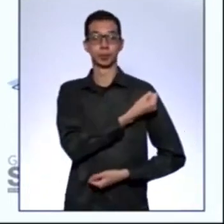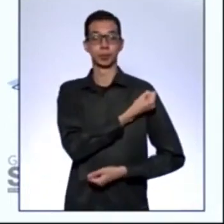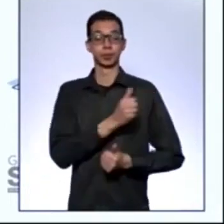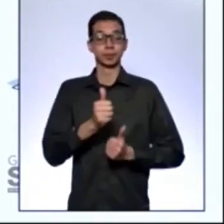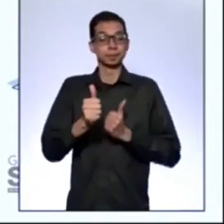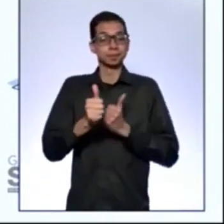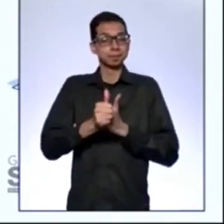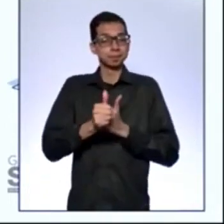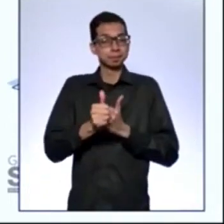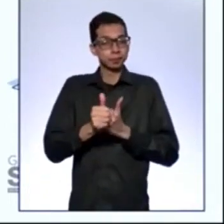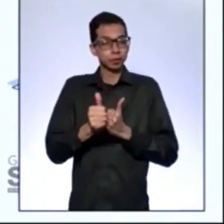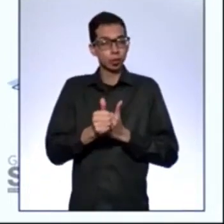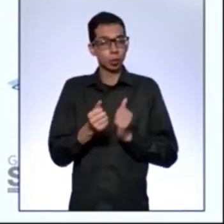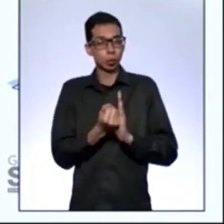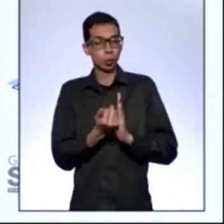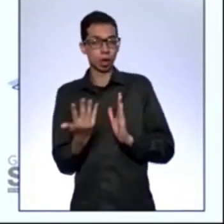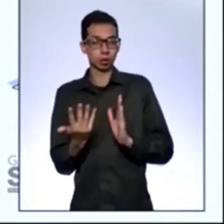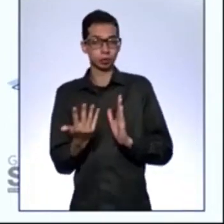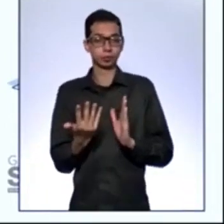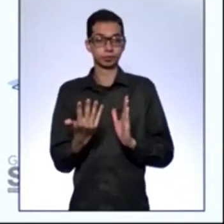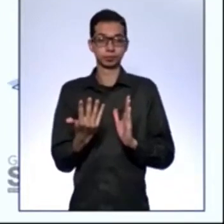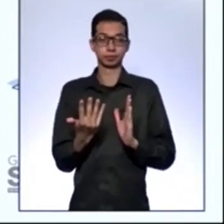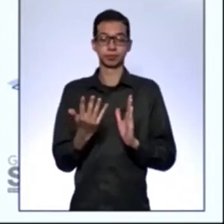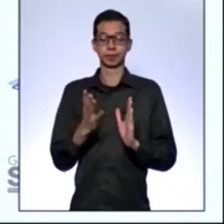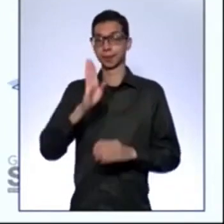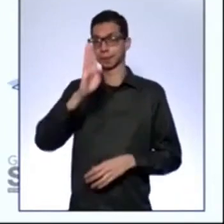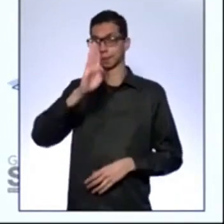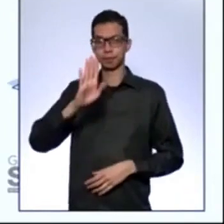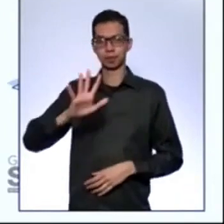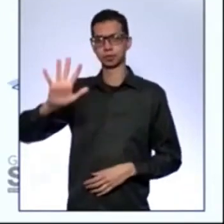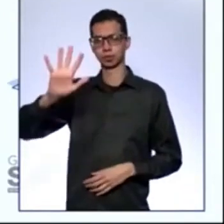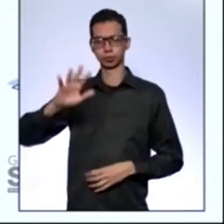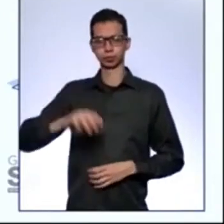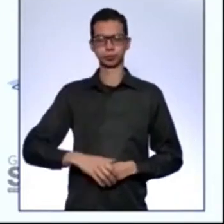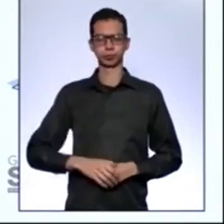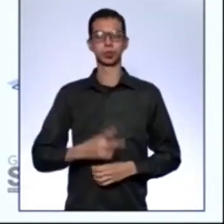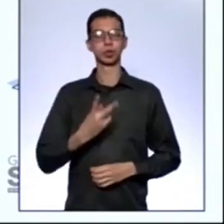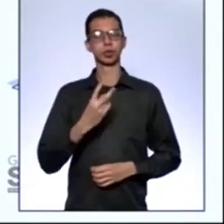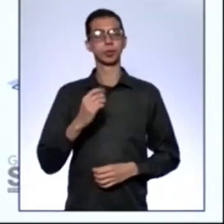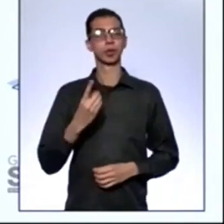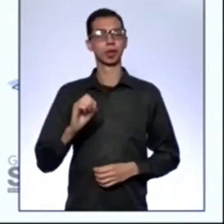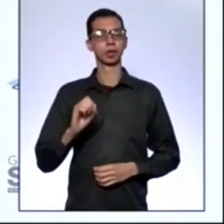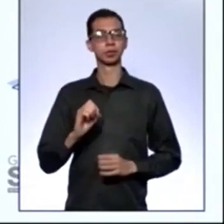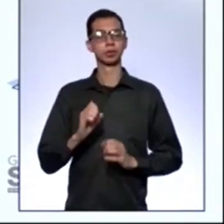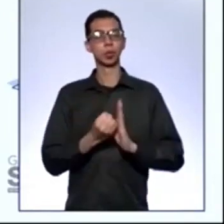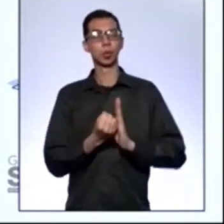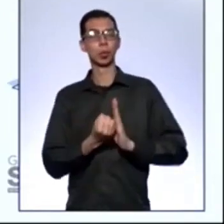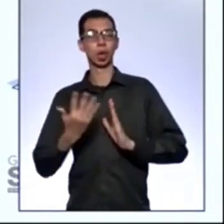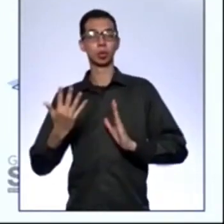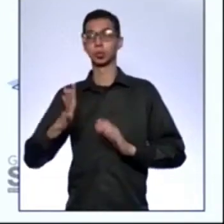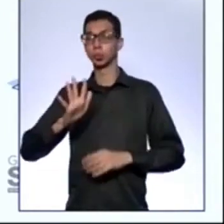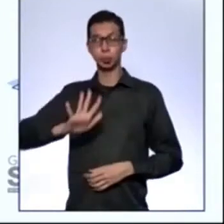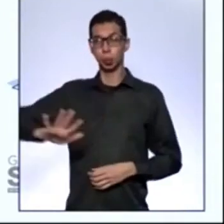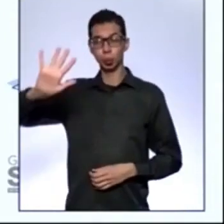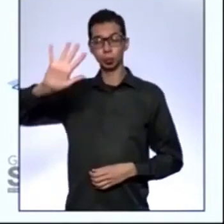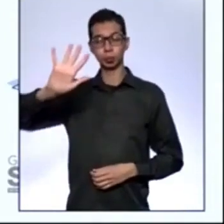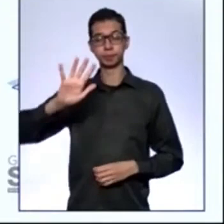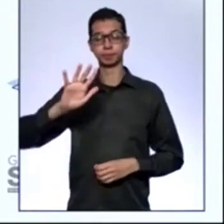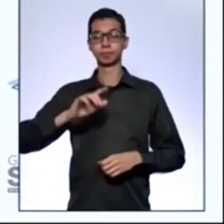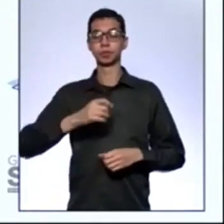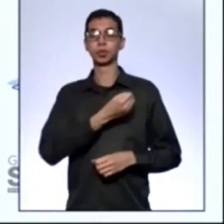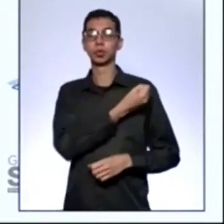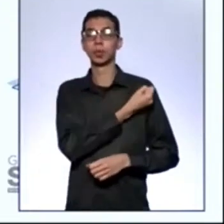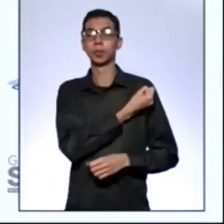aproxima da quantidade de bovinos no Brasil em 2010 e não disse que os